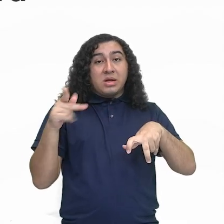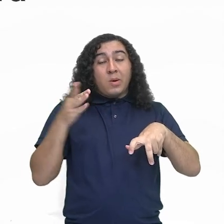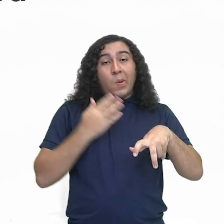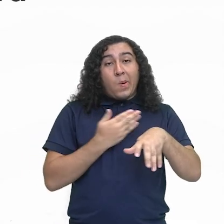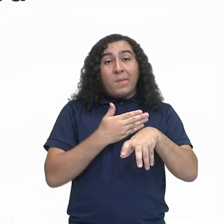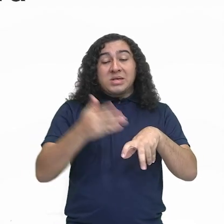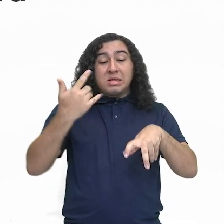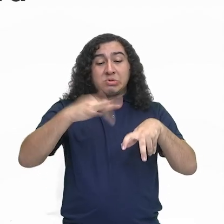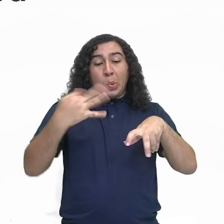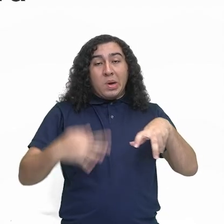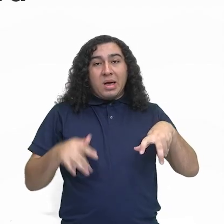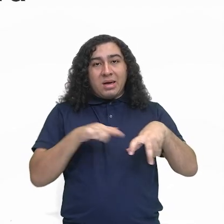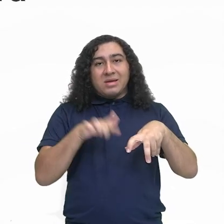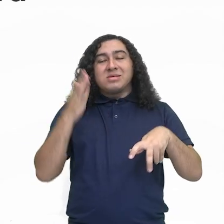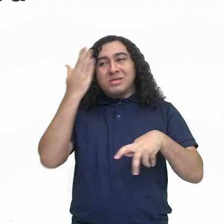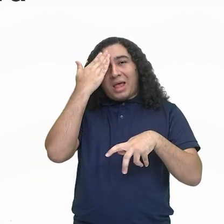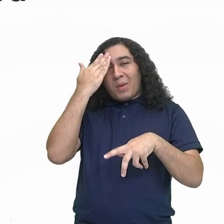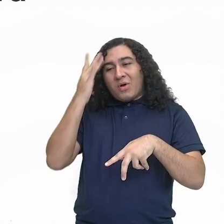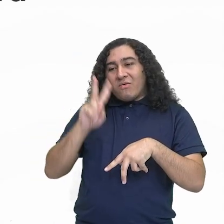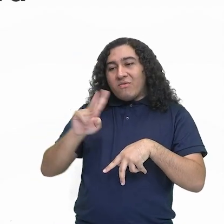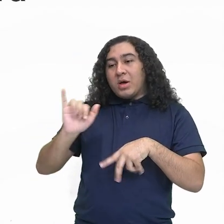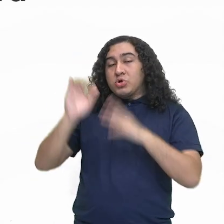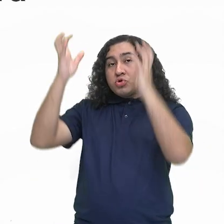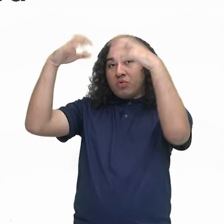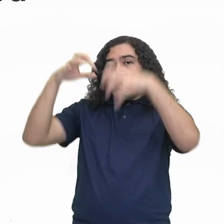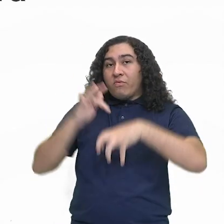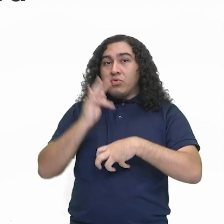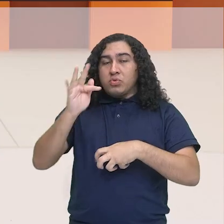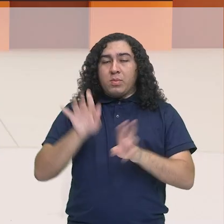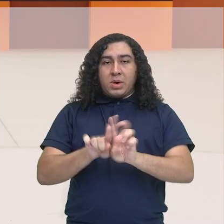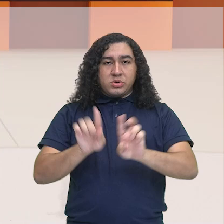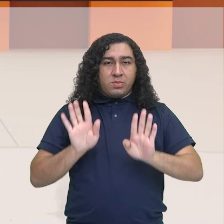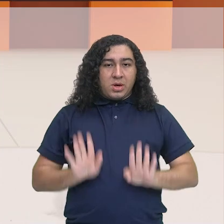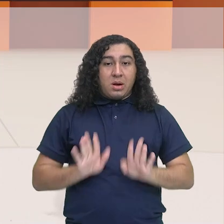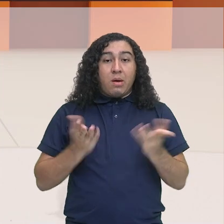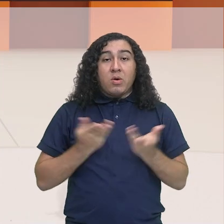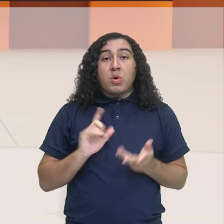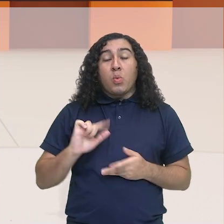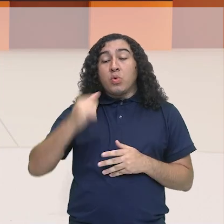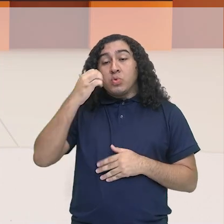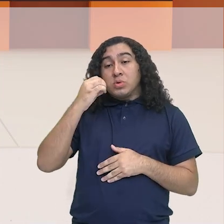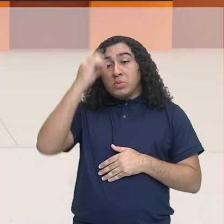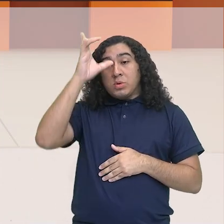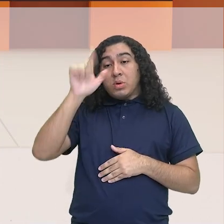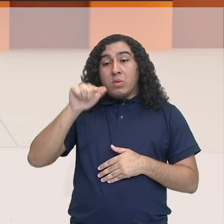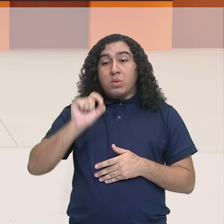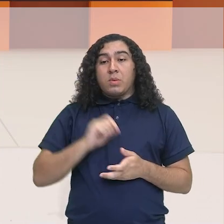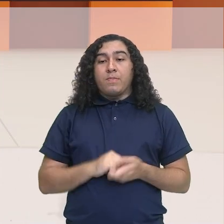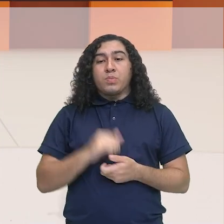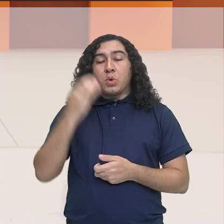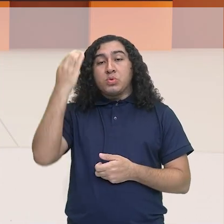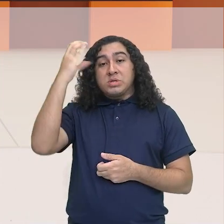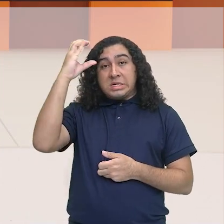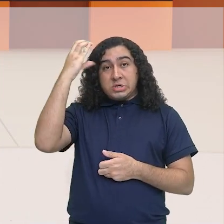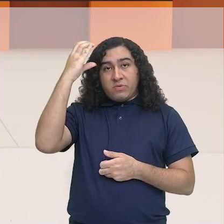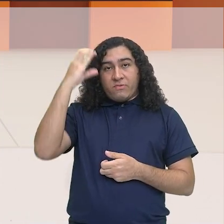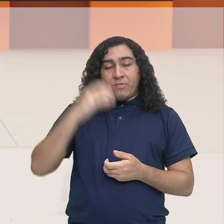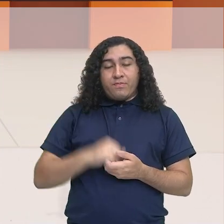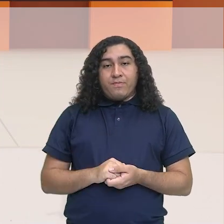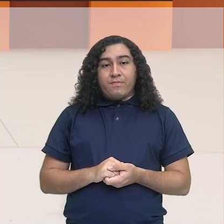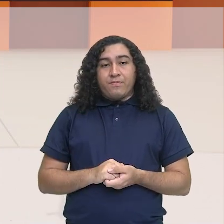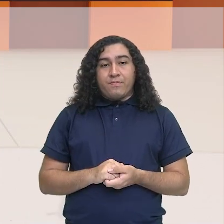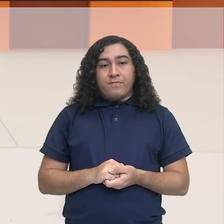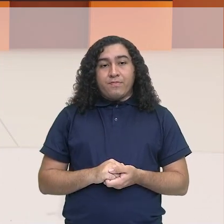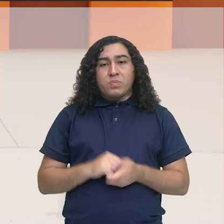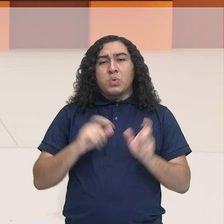também aumentam e ele sabe que vai chover, não é isso? Mas aí nós vamos passar para um outro conhecimento que é o chamado conhecimento científico. Vamos lá, então,